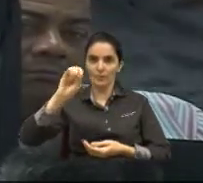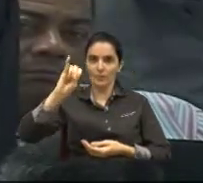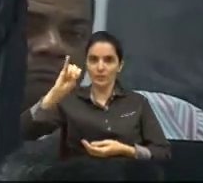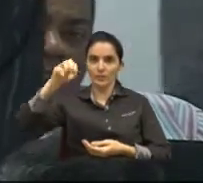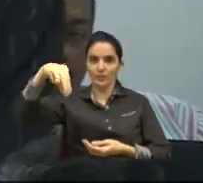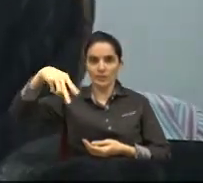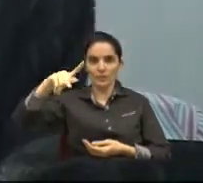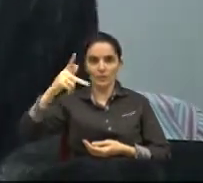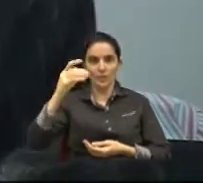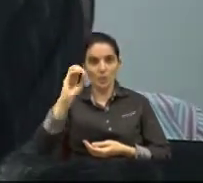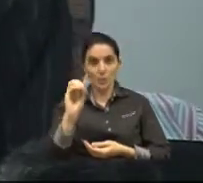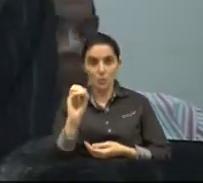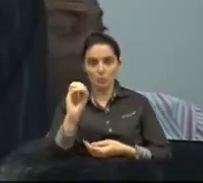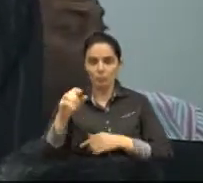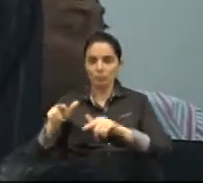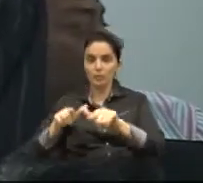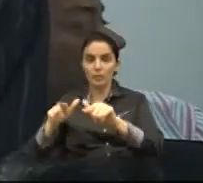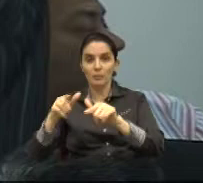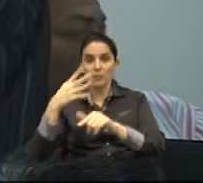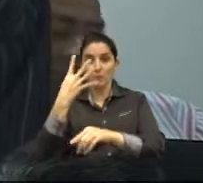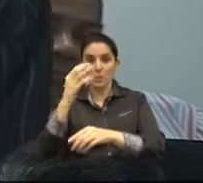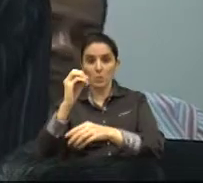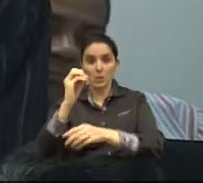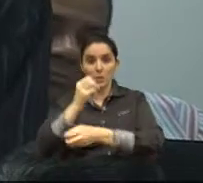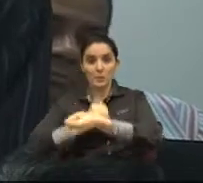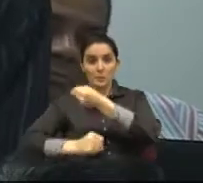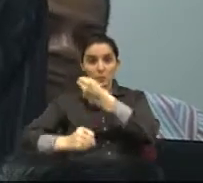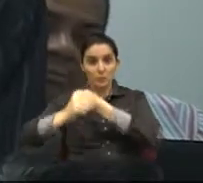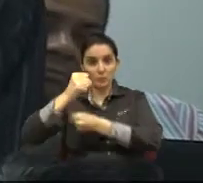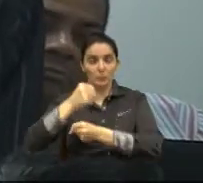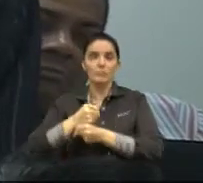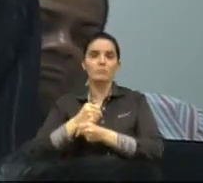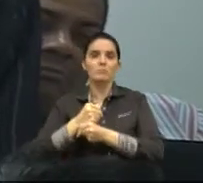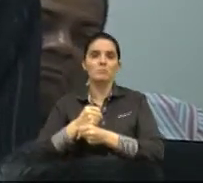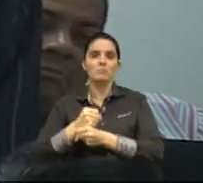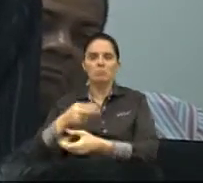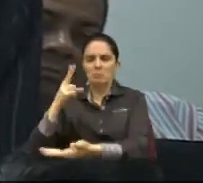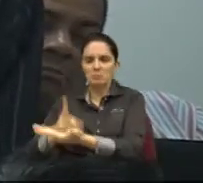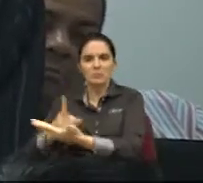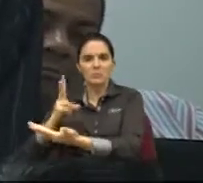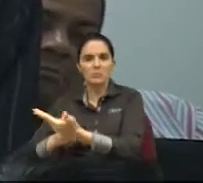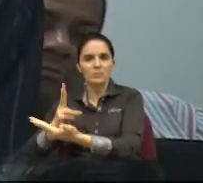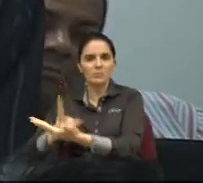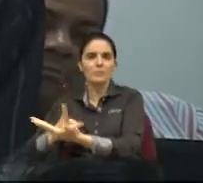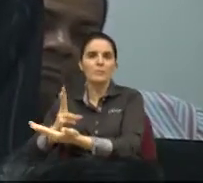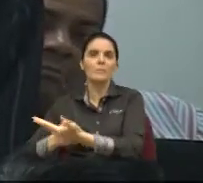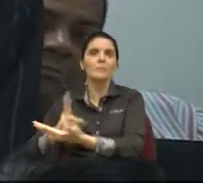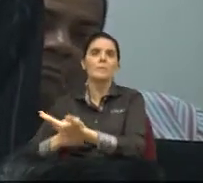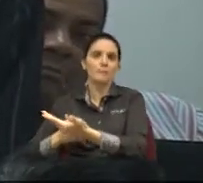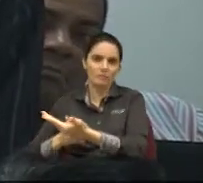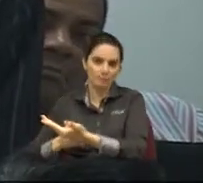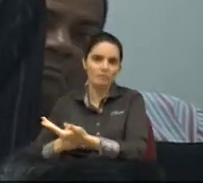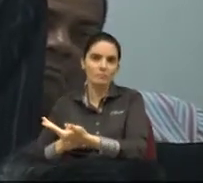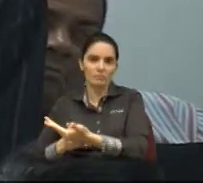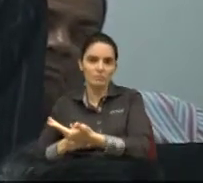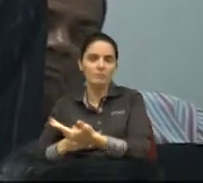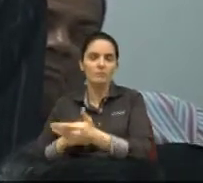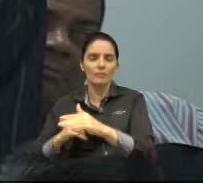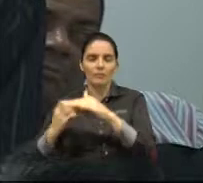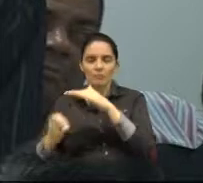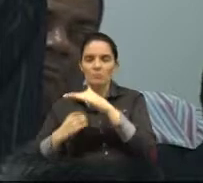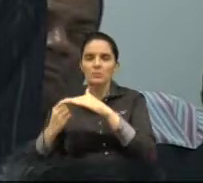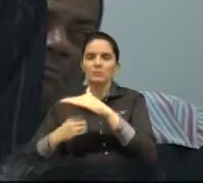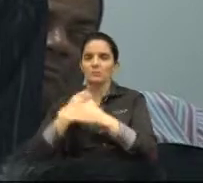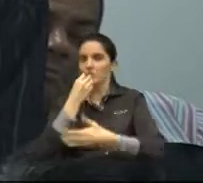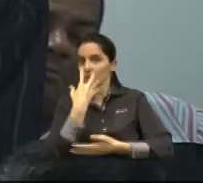uma empresa que tem um funcionário que trabalha quase 40 anos na mesma empresa, dá para entender que é uma empresa